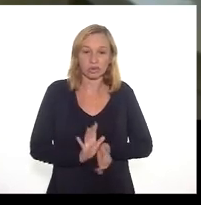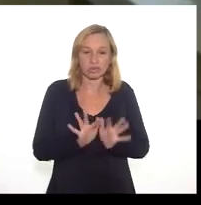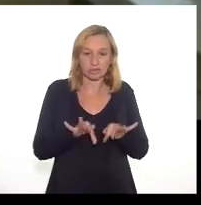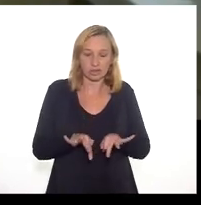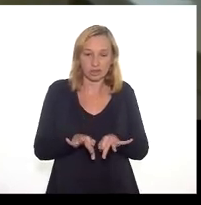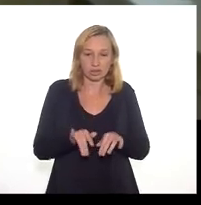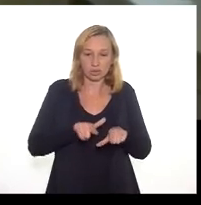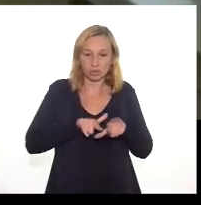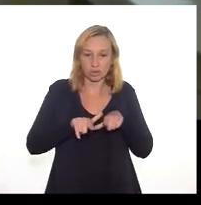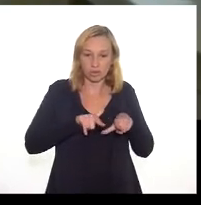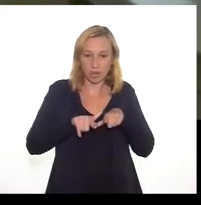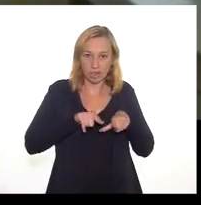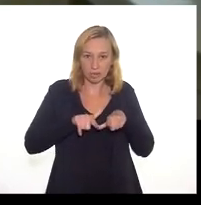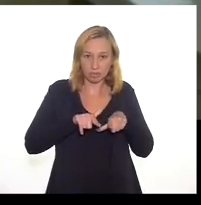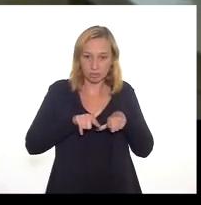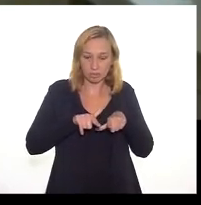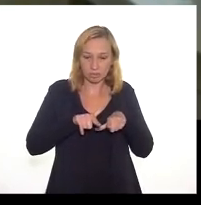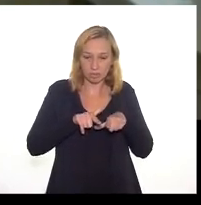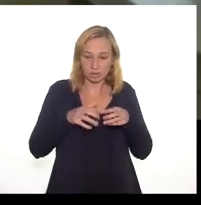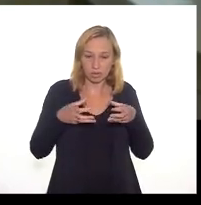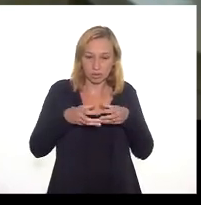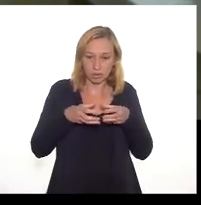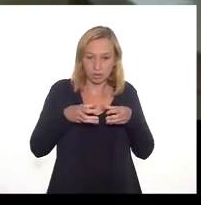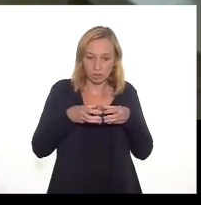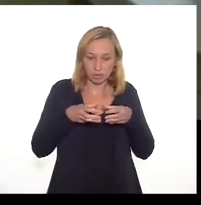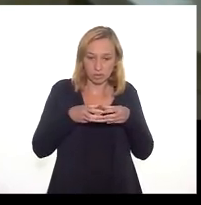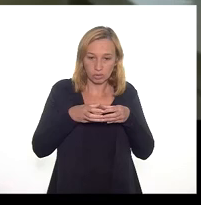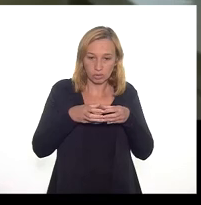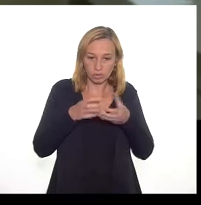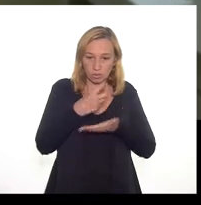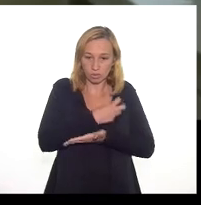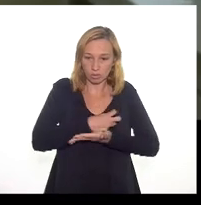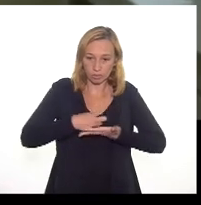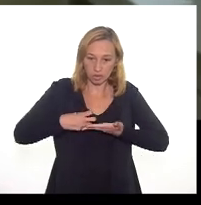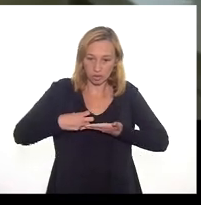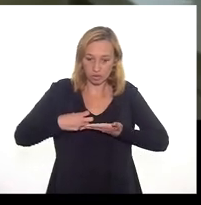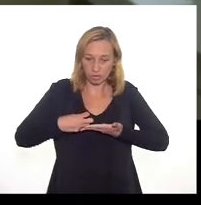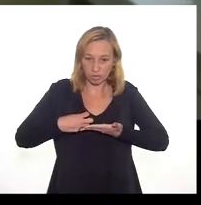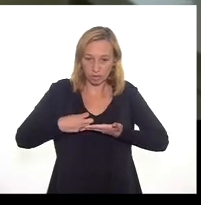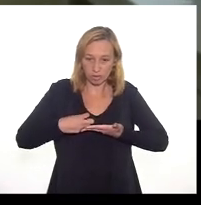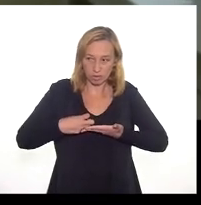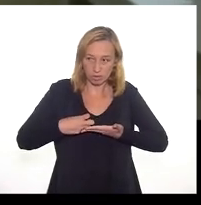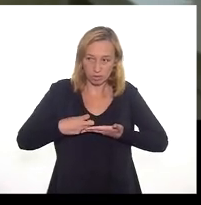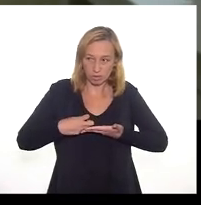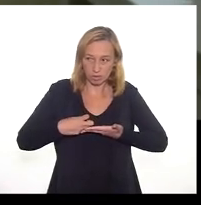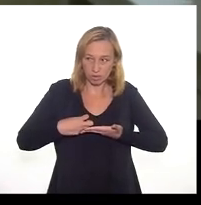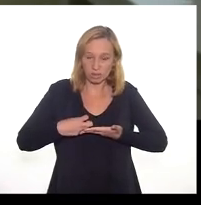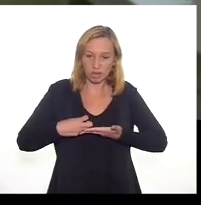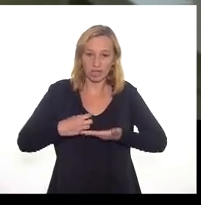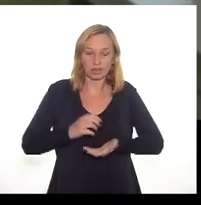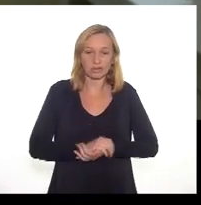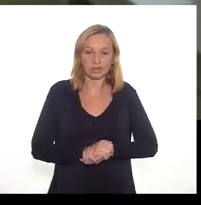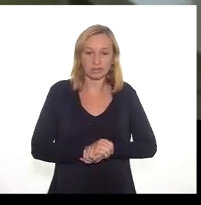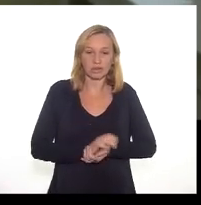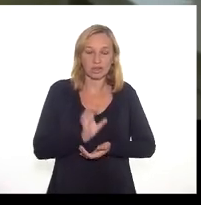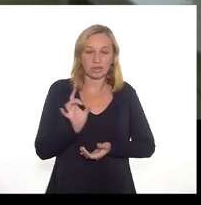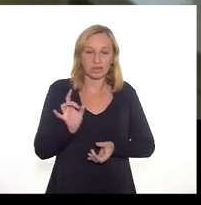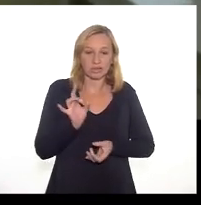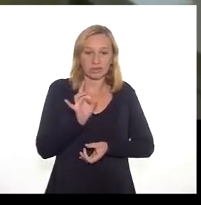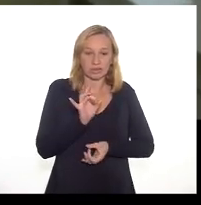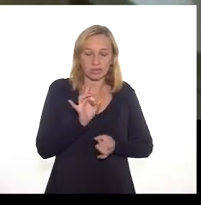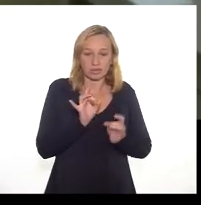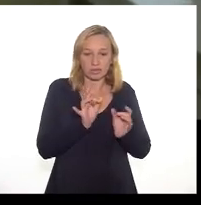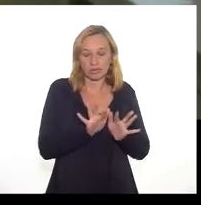o trabalho da comissão do impeachment, né, com o veredito final do impeachment